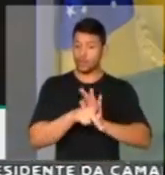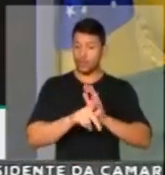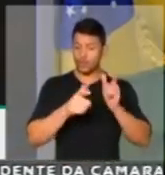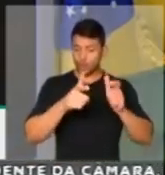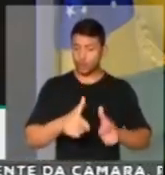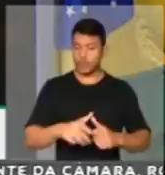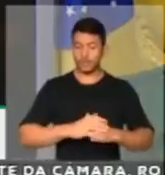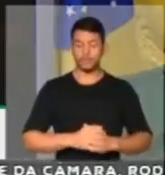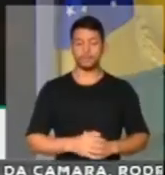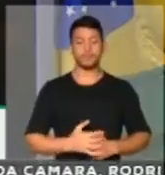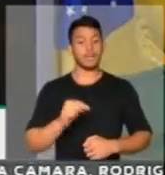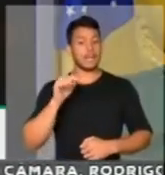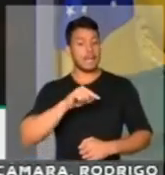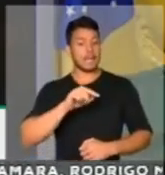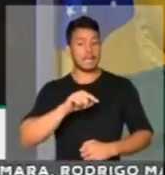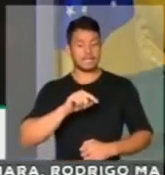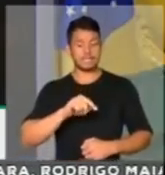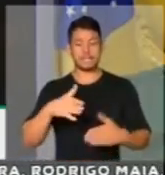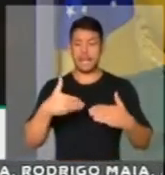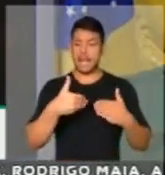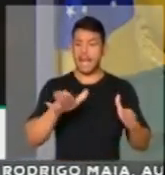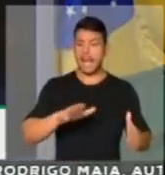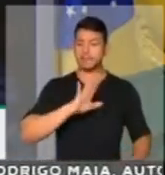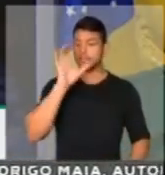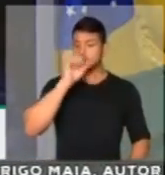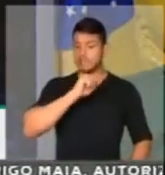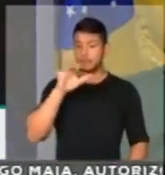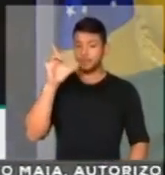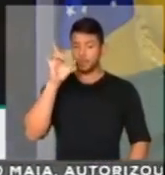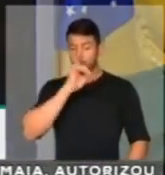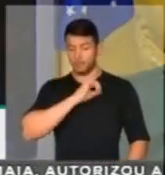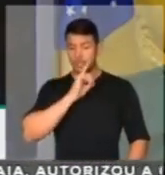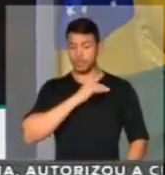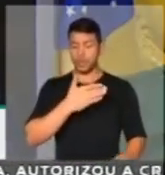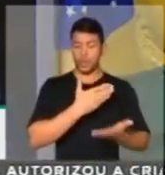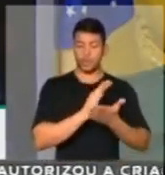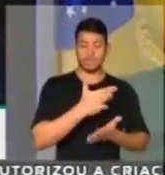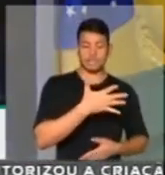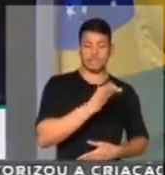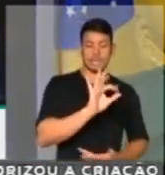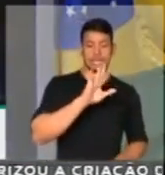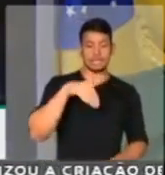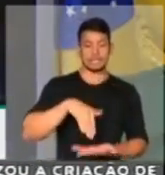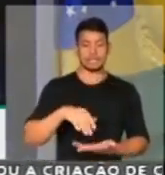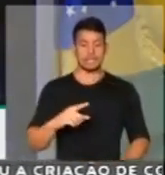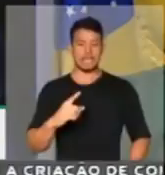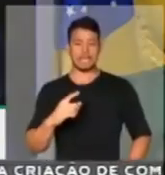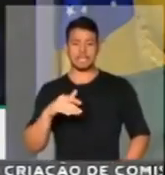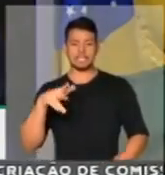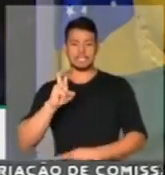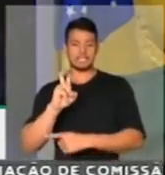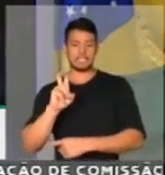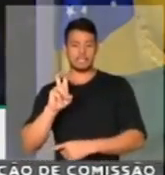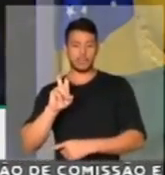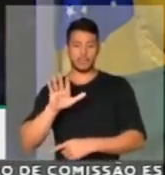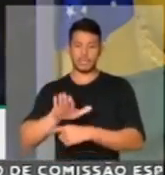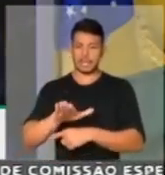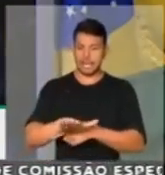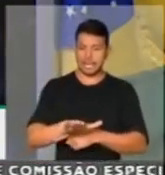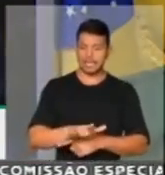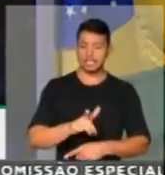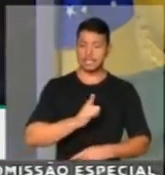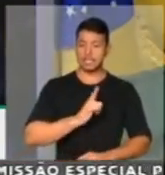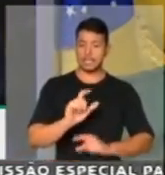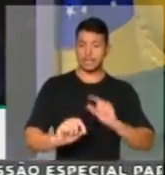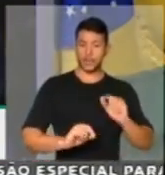elegeu. Aberto aos fins de semana, das 10 às 17 horas, o parque, que tem entre suas atrações um, abre